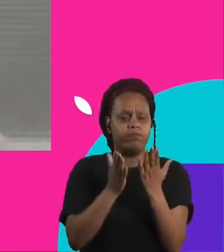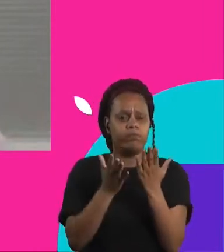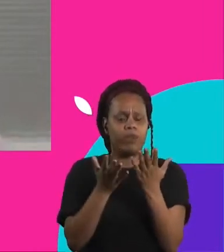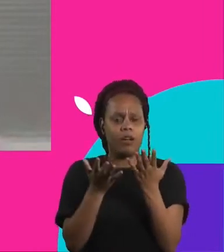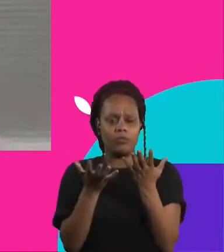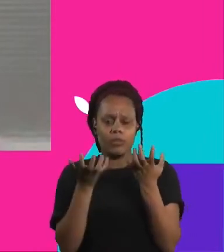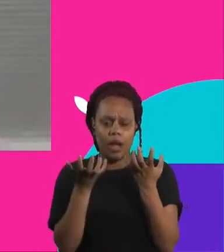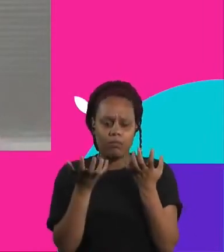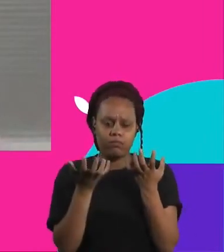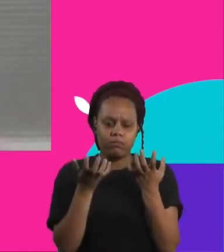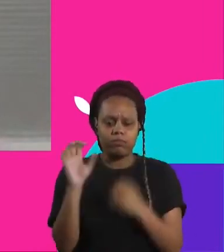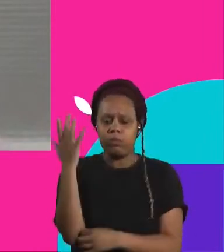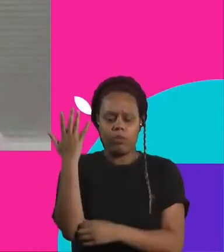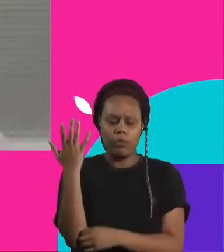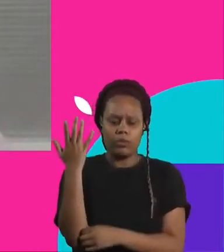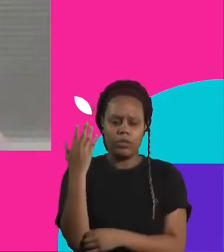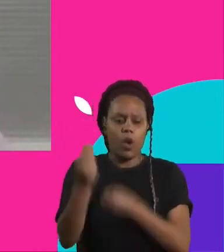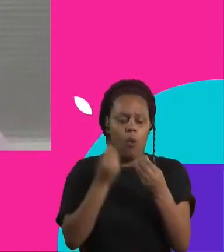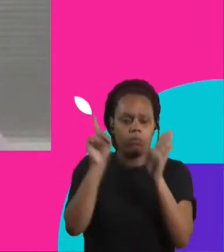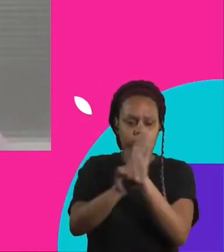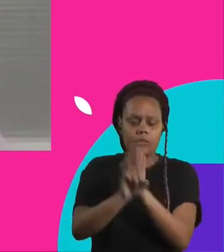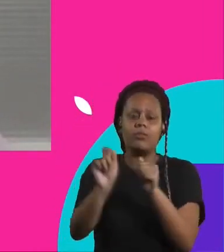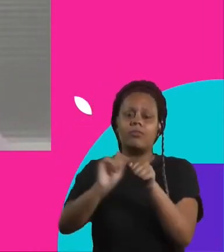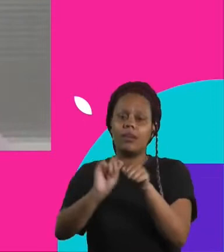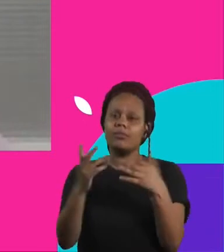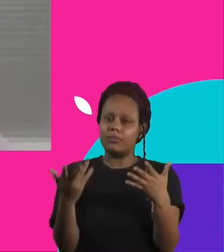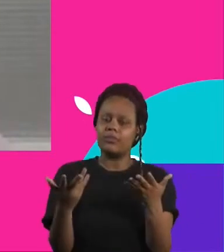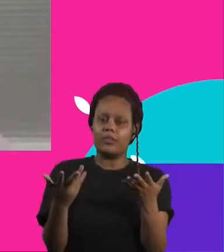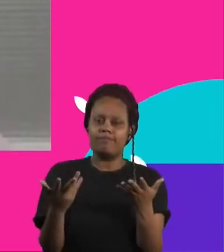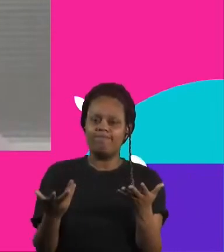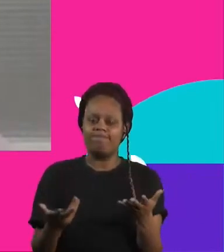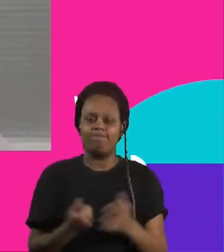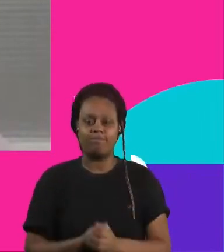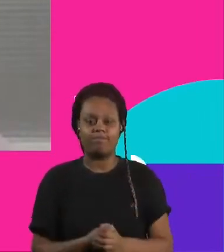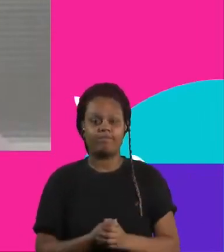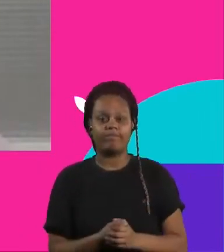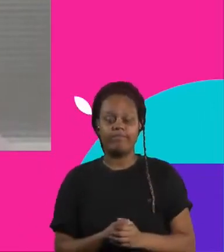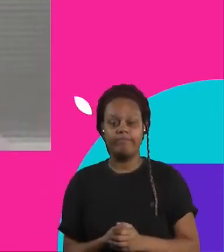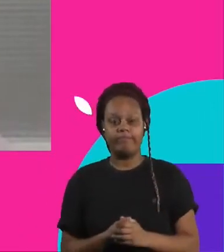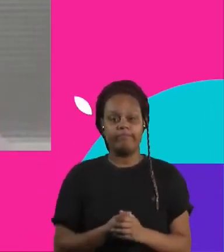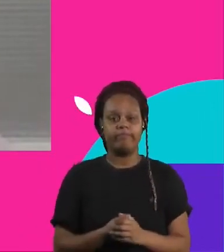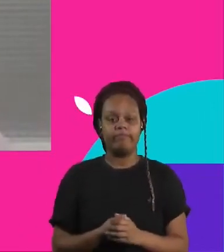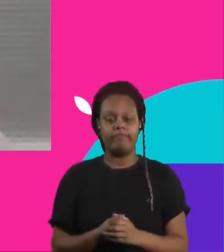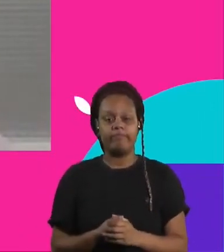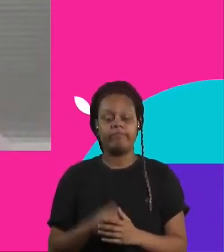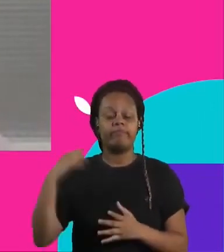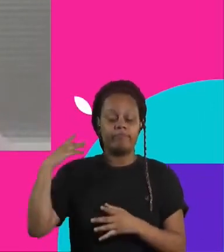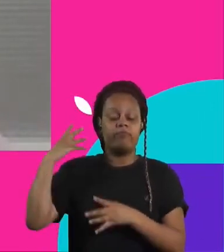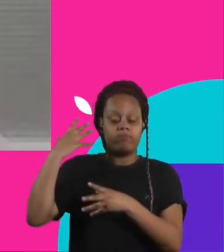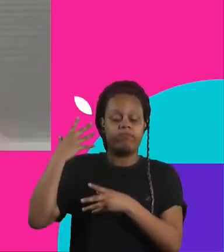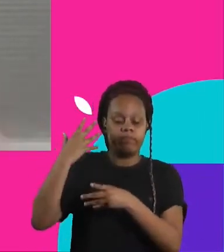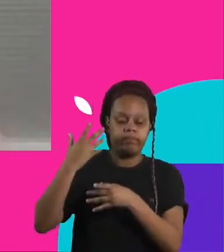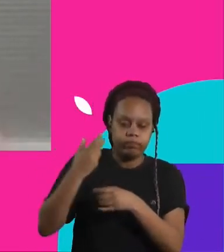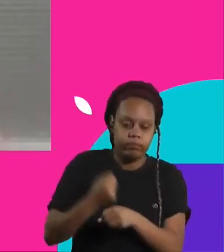para buscar o dado que vai te dar uma resposta? Né? O Thiago acompanhou um pouco a nossa trajetória aqui da Engie para tentar mensurar,